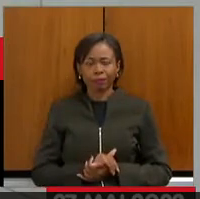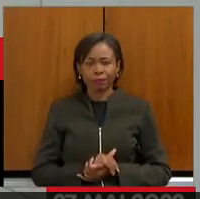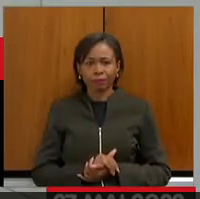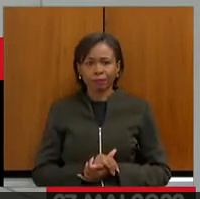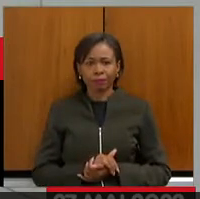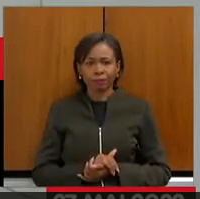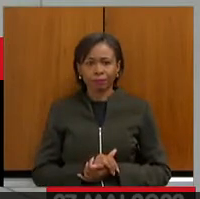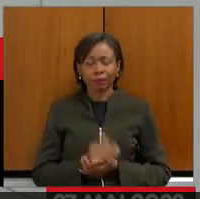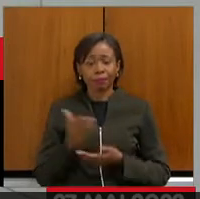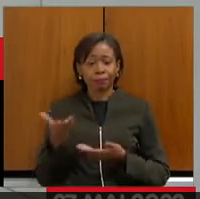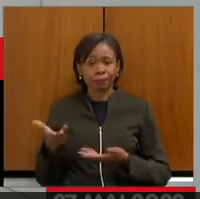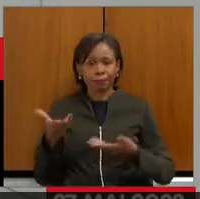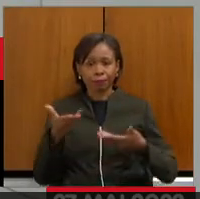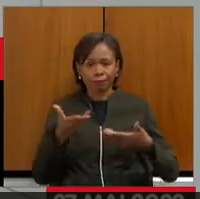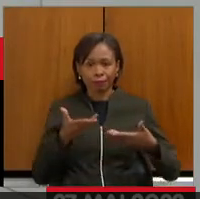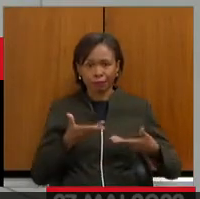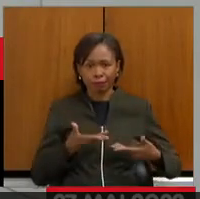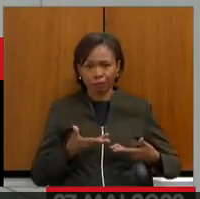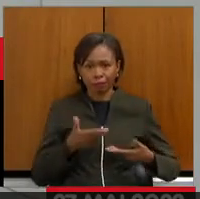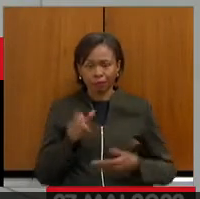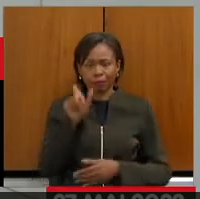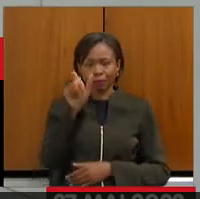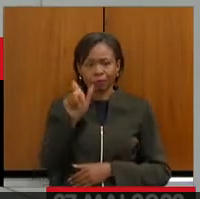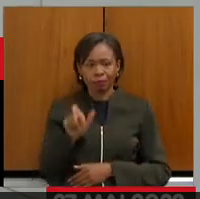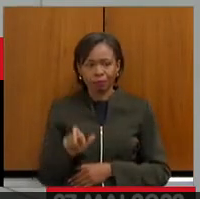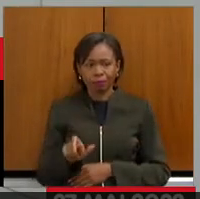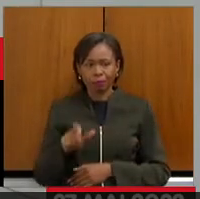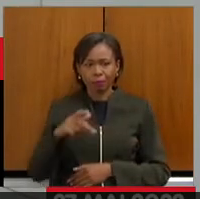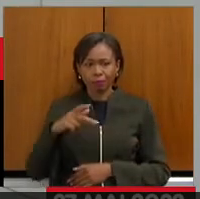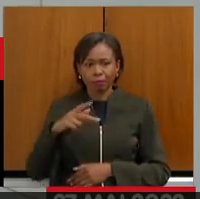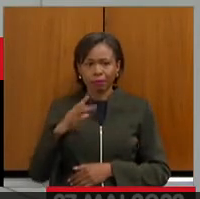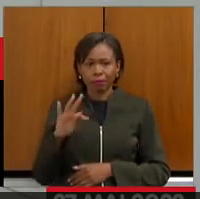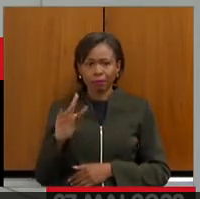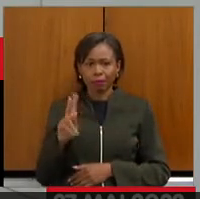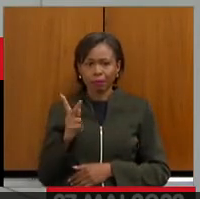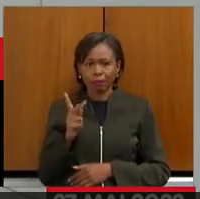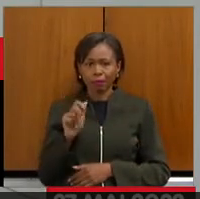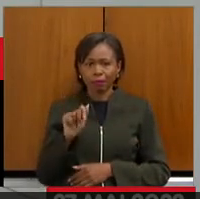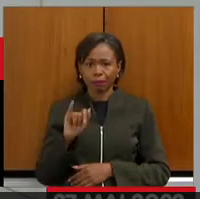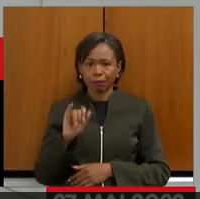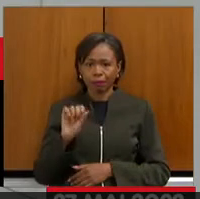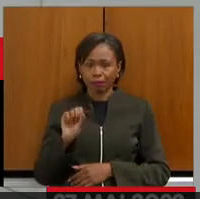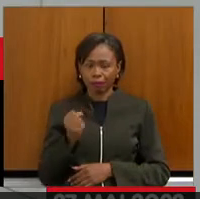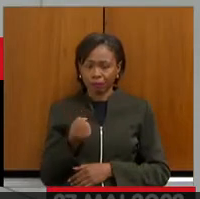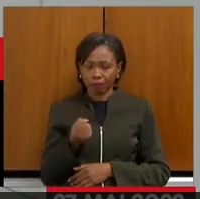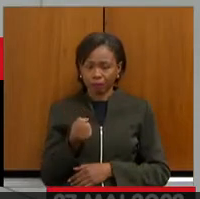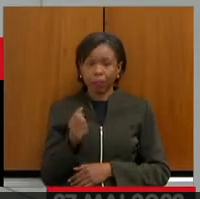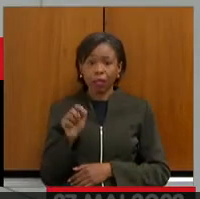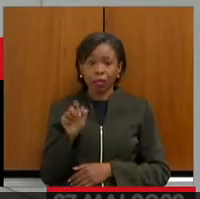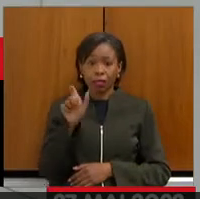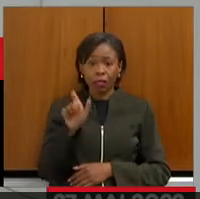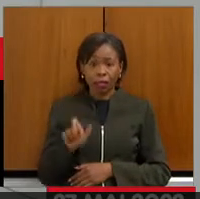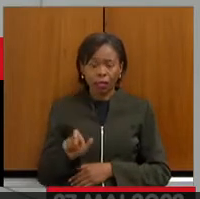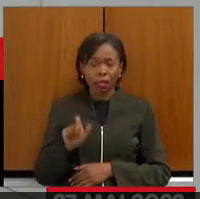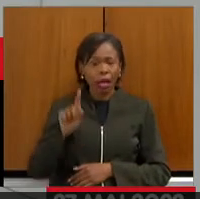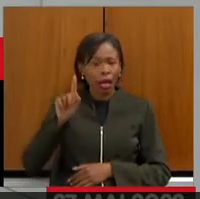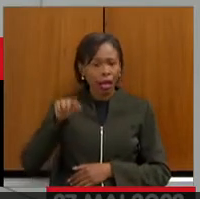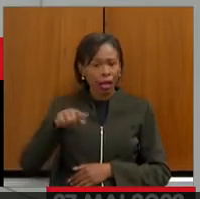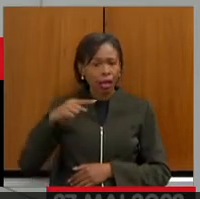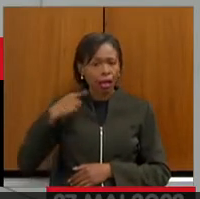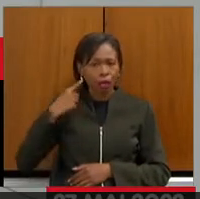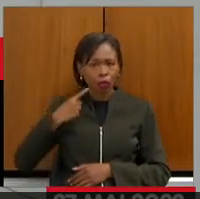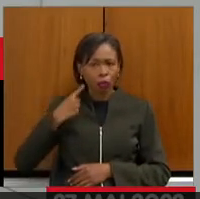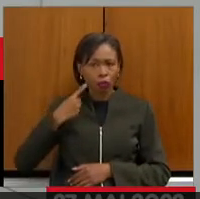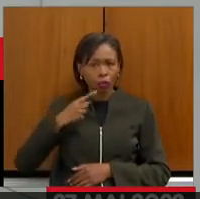e vamos convidar agora a senhora tá Thaís Cláudia da Fonseca ela quer advogada e